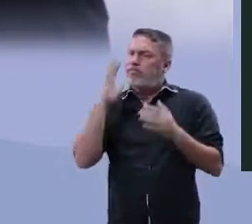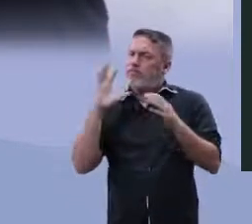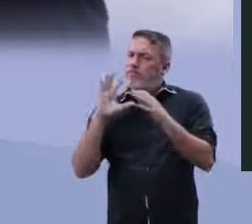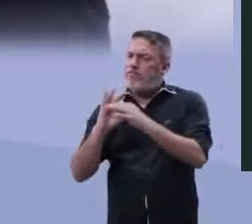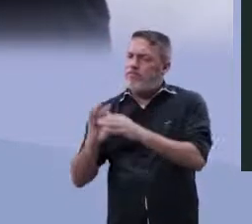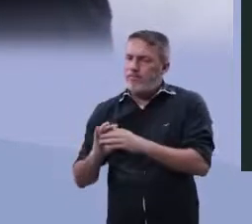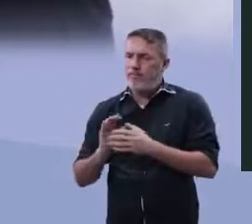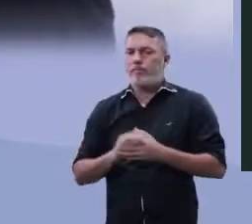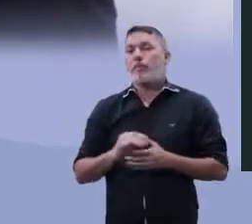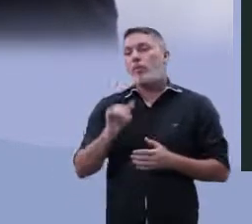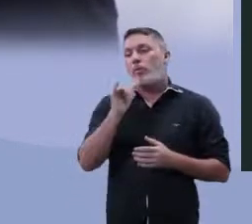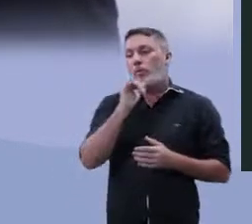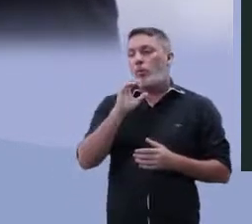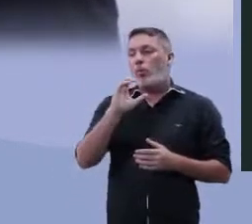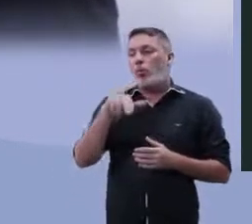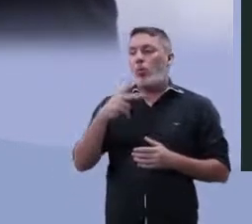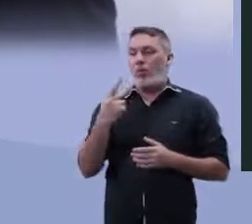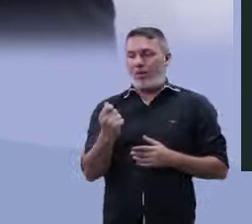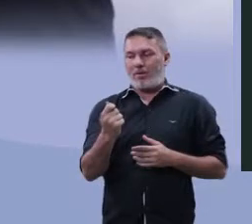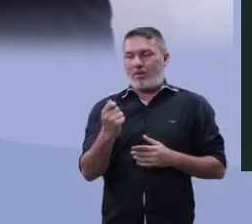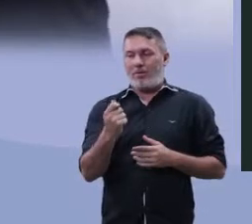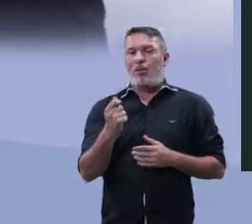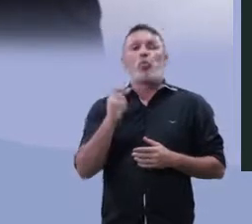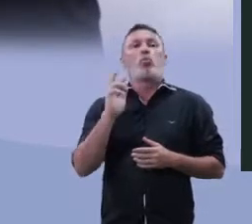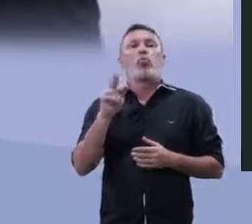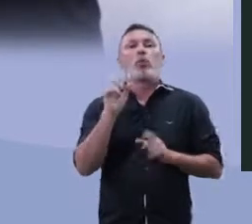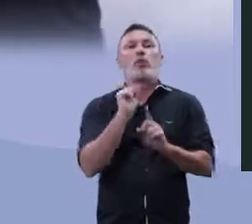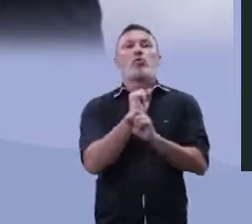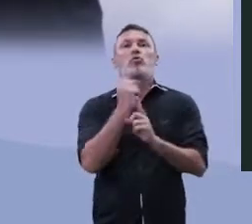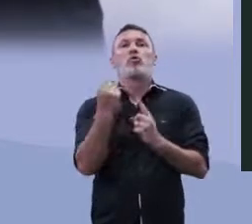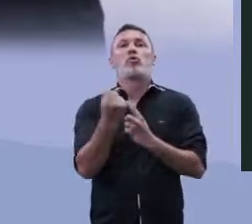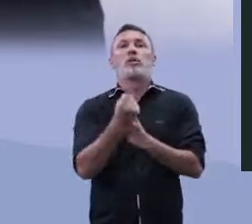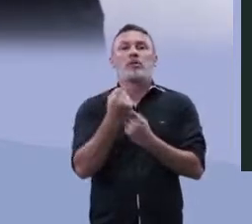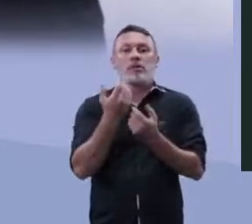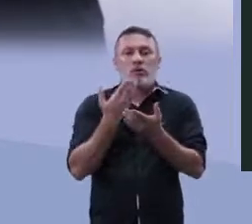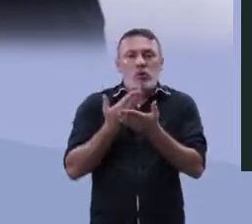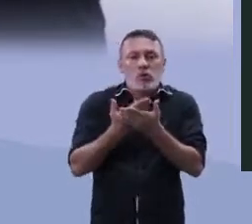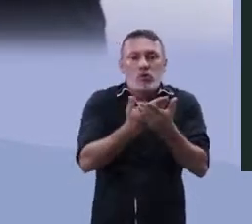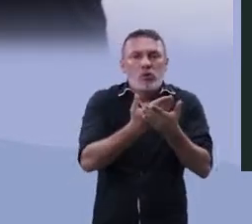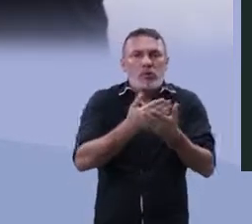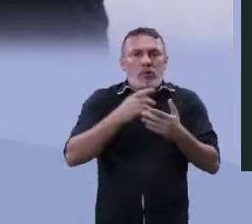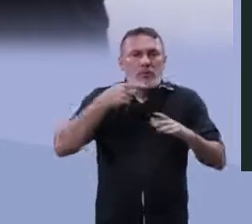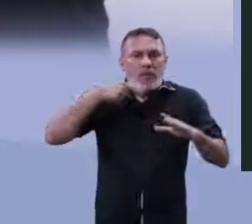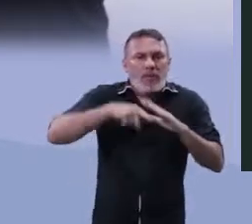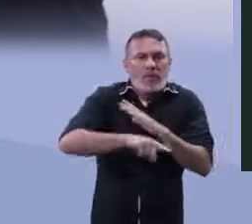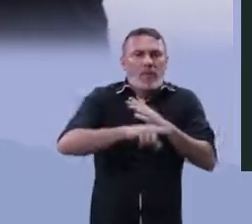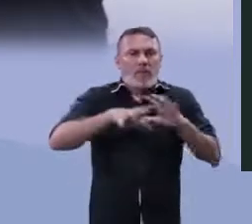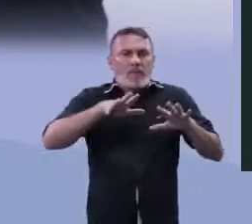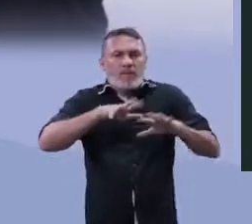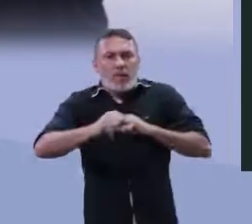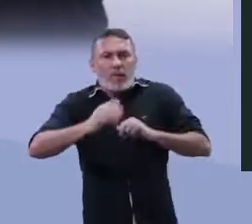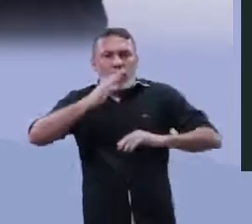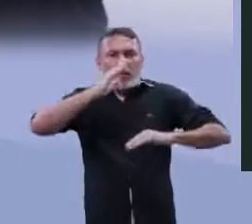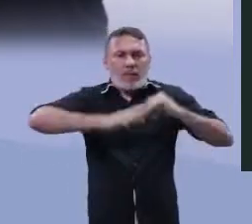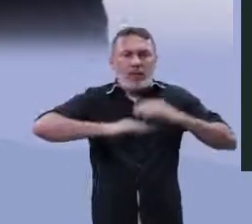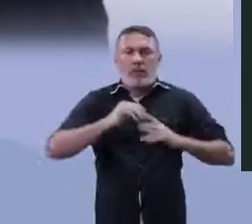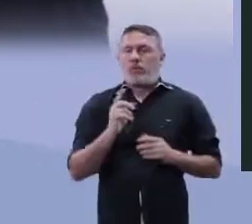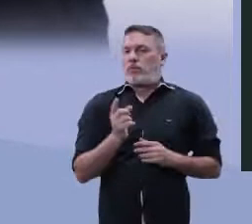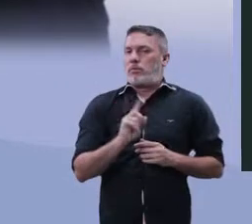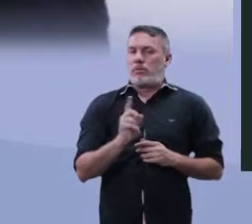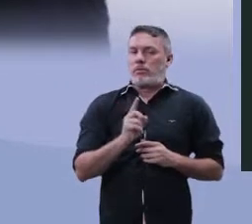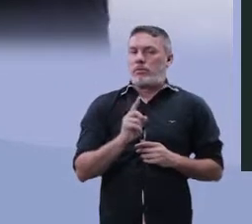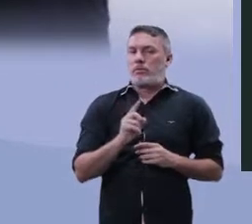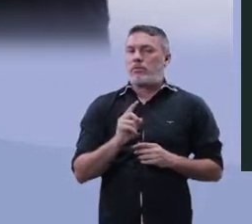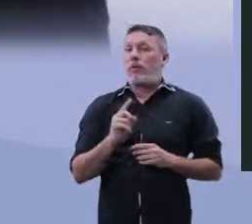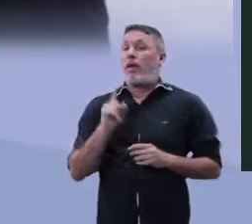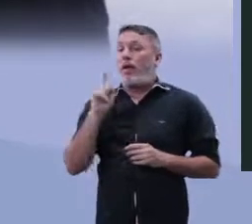né? Por exemplo, o Euclides da Cunha, ele não é um sociólogo de profissão, ele é um jornalista que